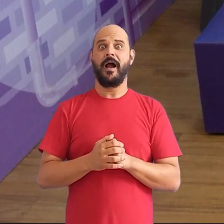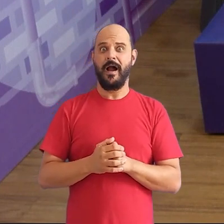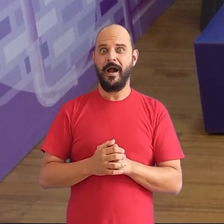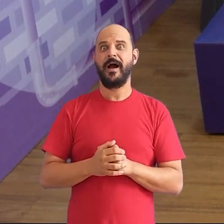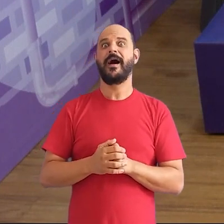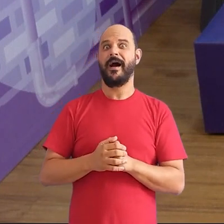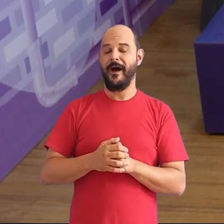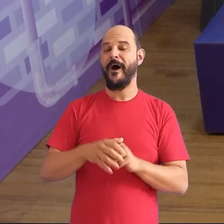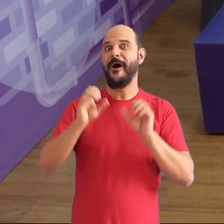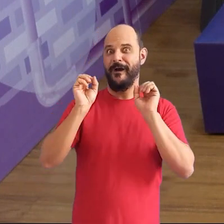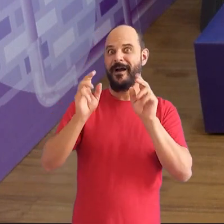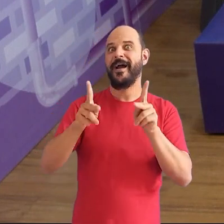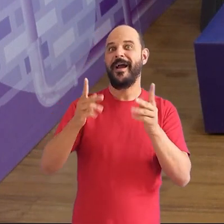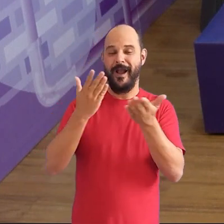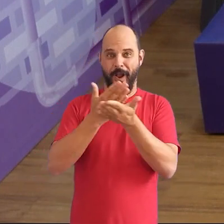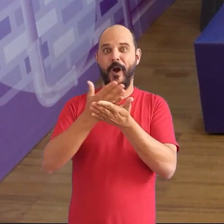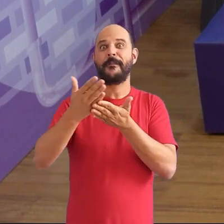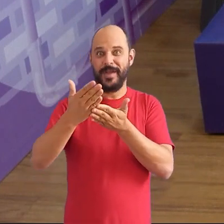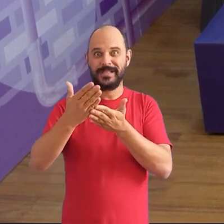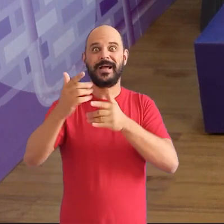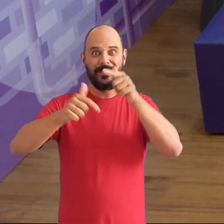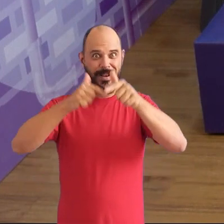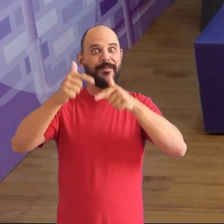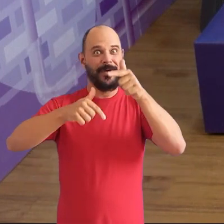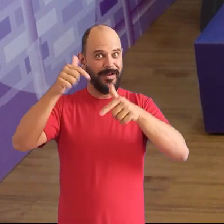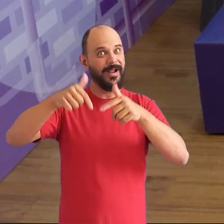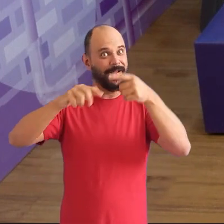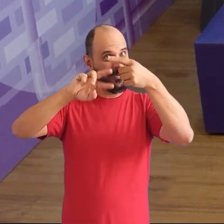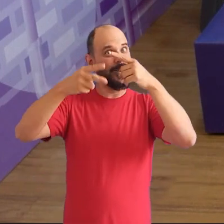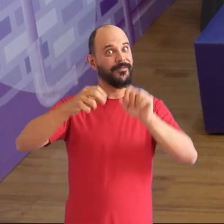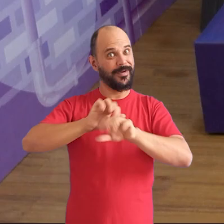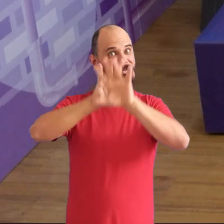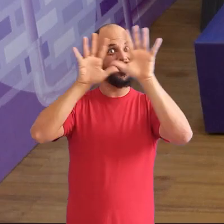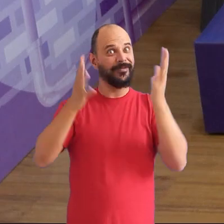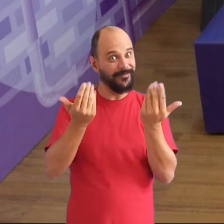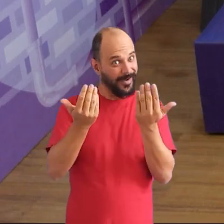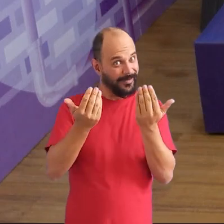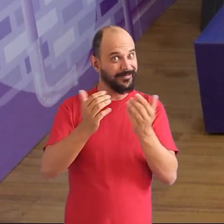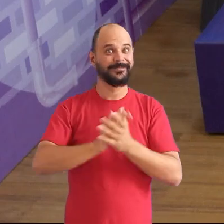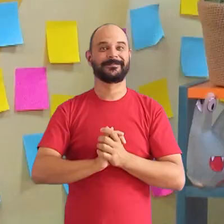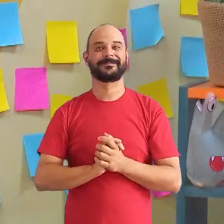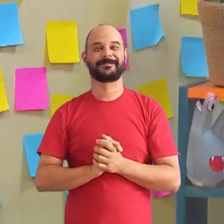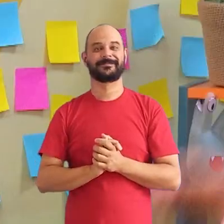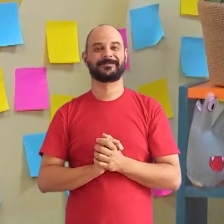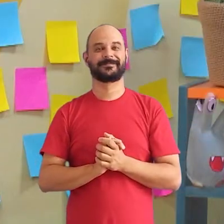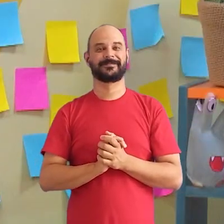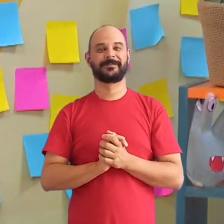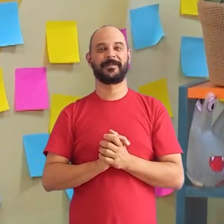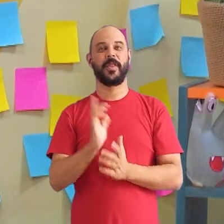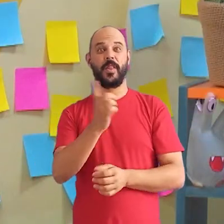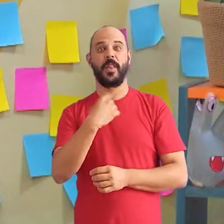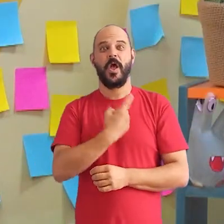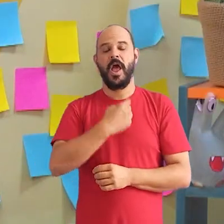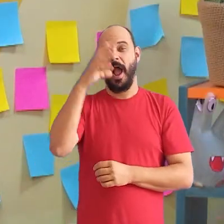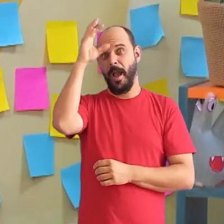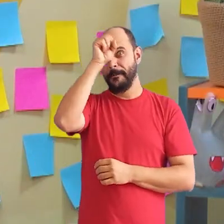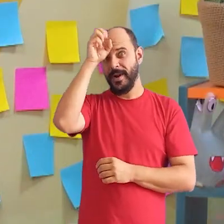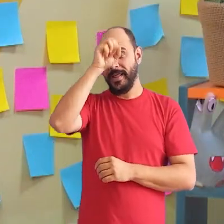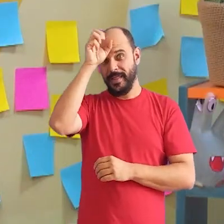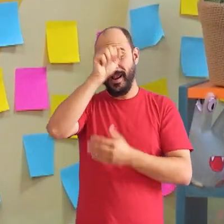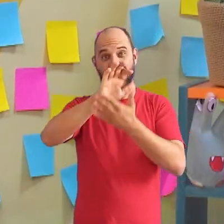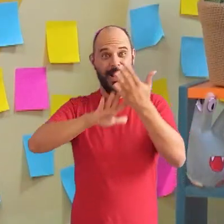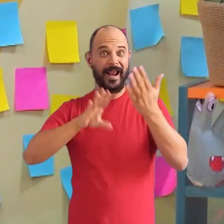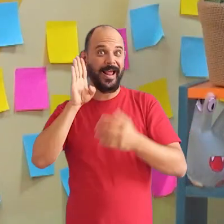Agora sim! Vamos começar as nossas atividades aqui no nosso laboratório mágico. Vem com a gente! Vamos aquecer aprendendo